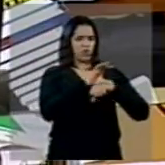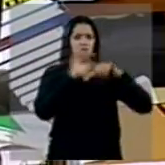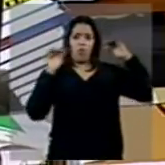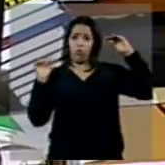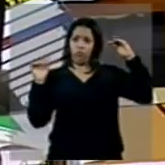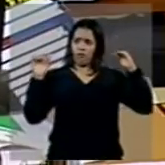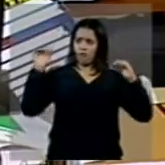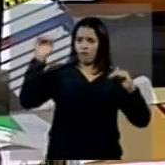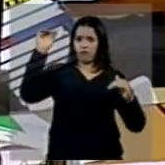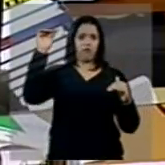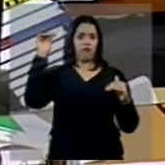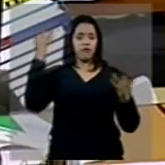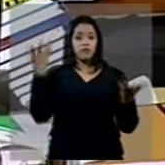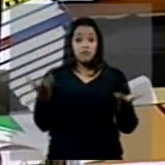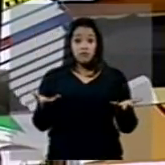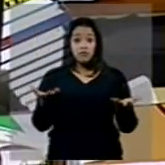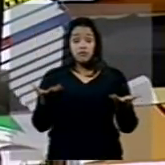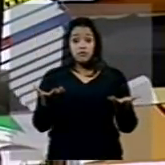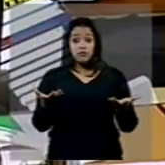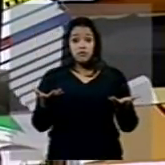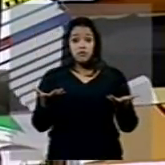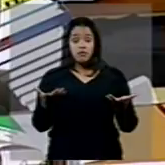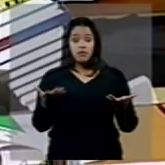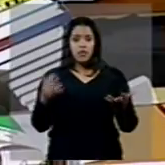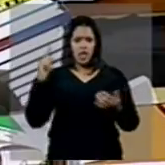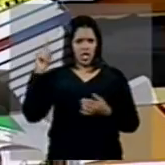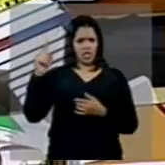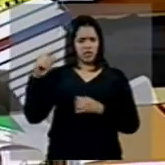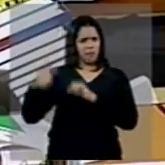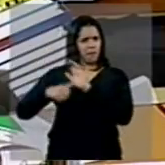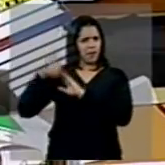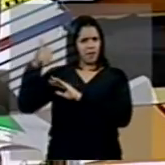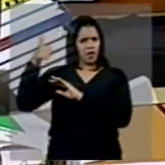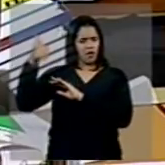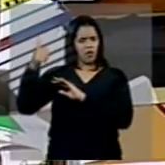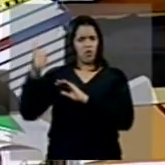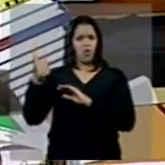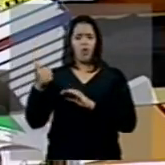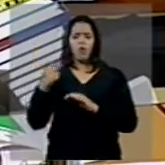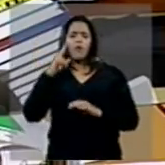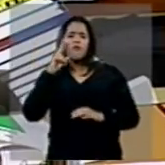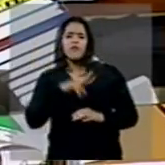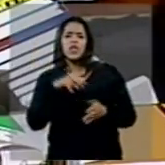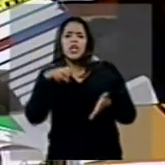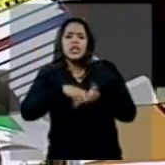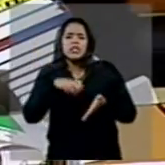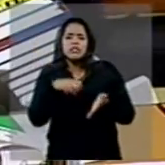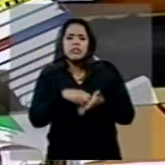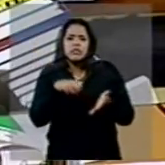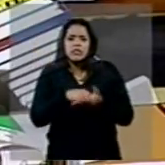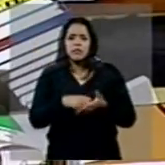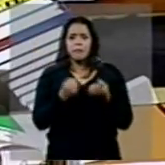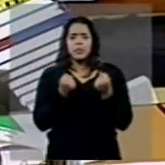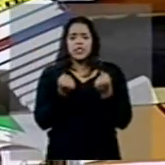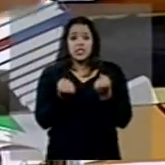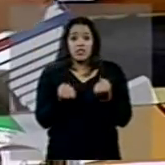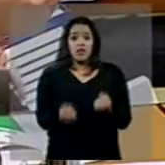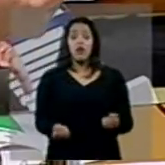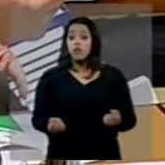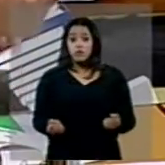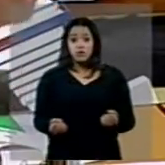as resoluções do TSE no que prevê essa sanção drástica, que